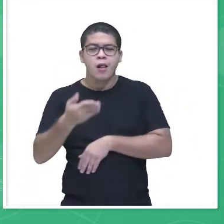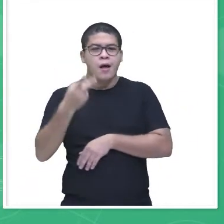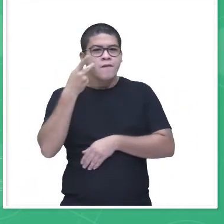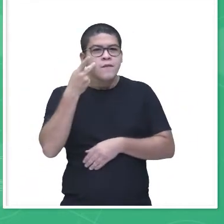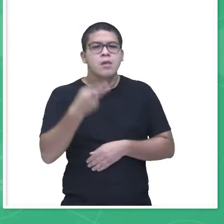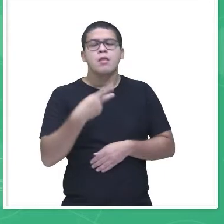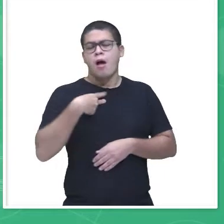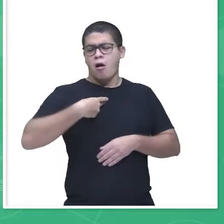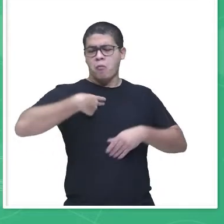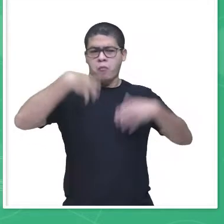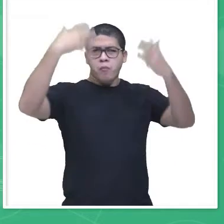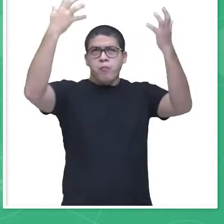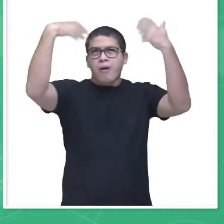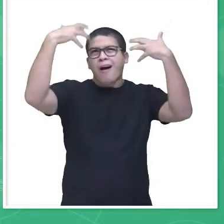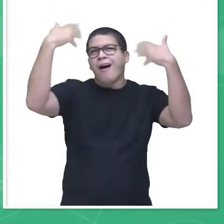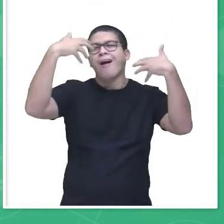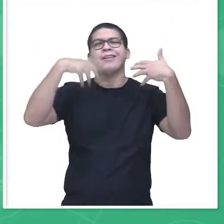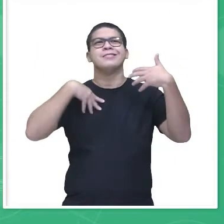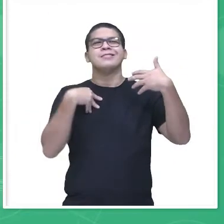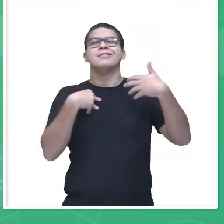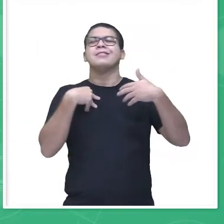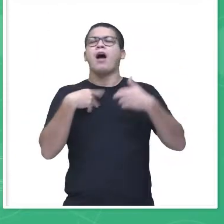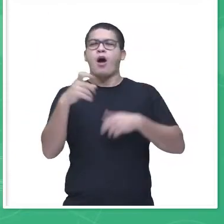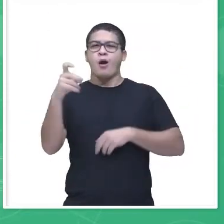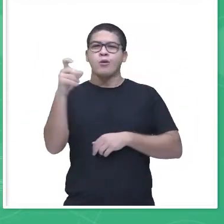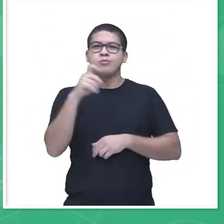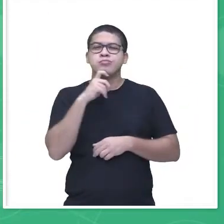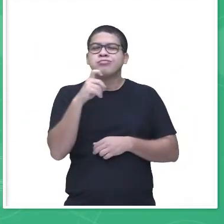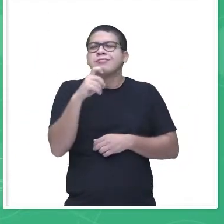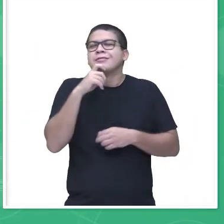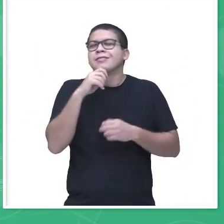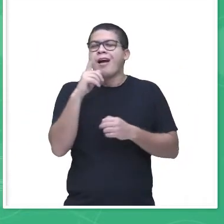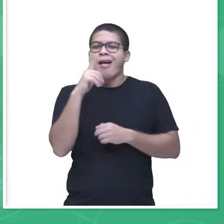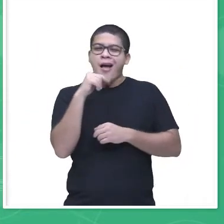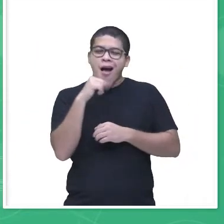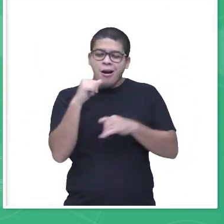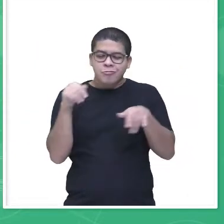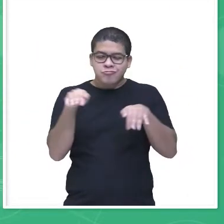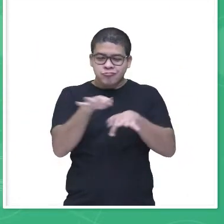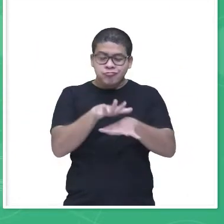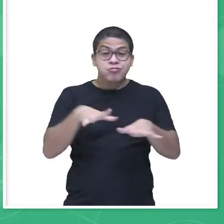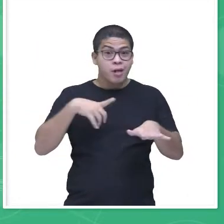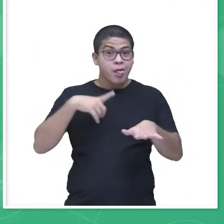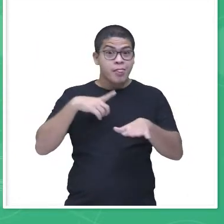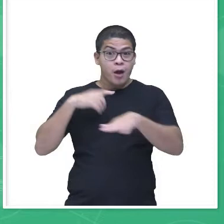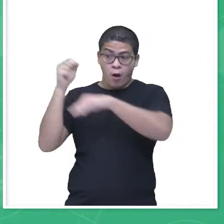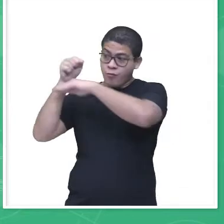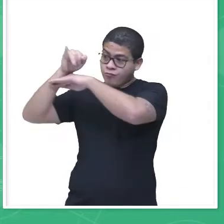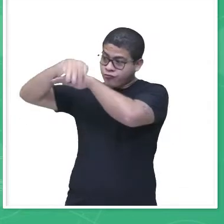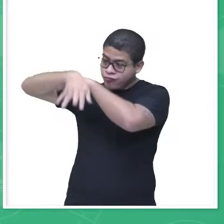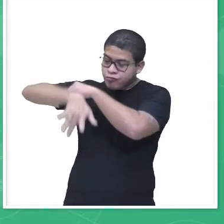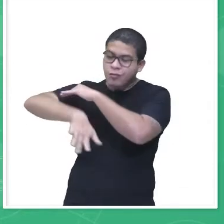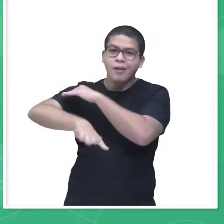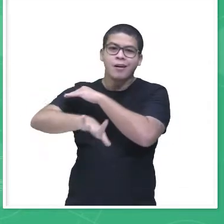para se banhar, para se refrescar naquelas águas maravilhosas. Tem até uma cachoeira muito bonita lá.